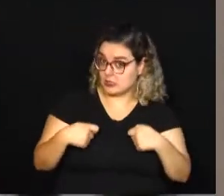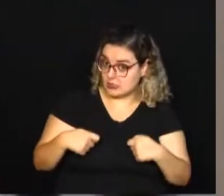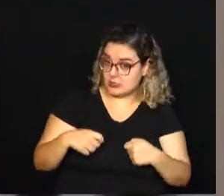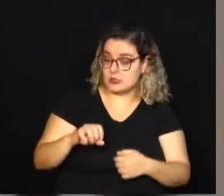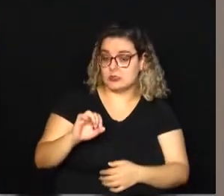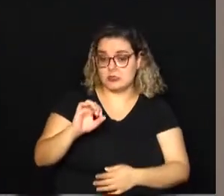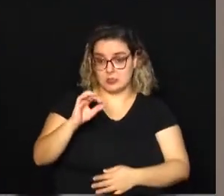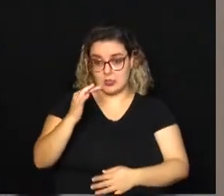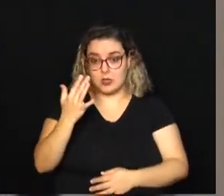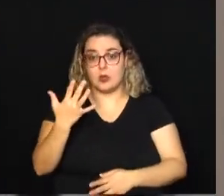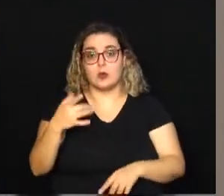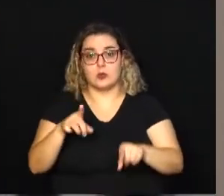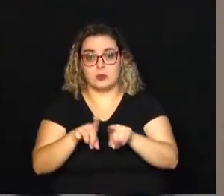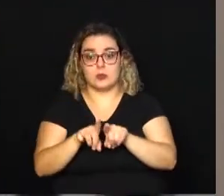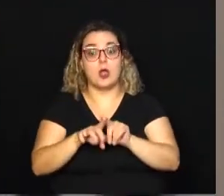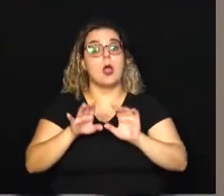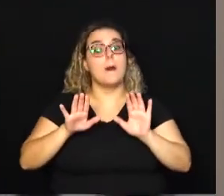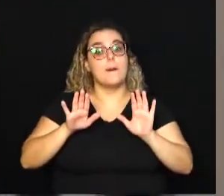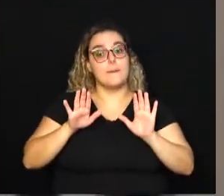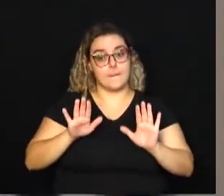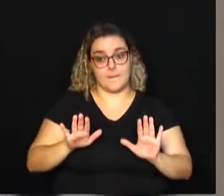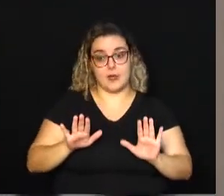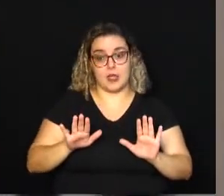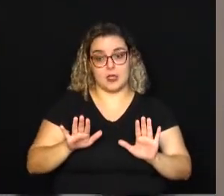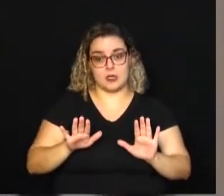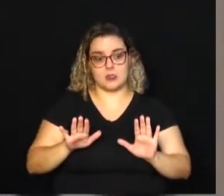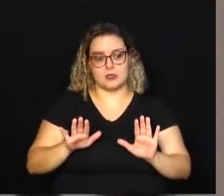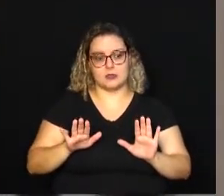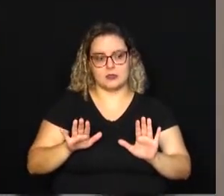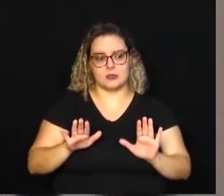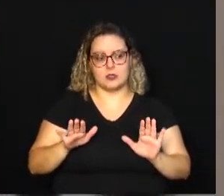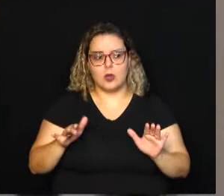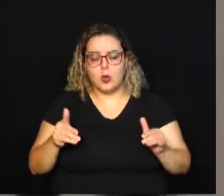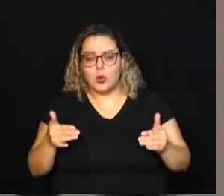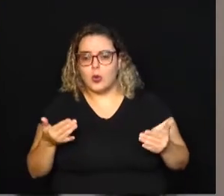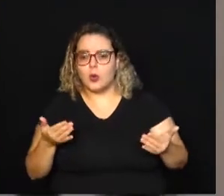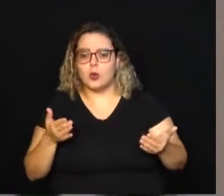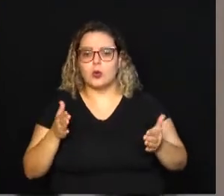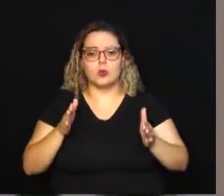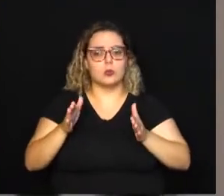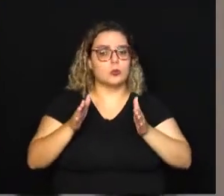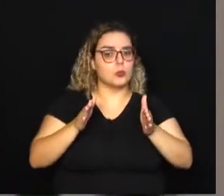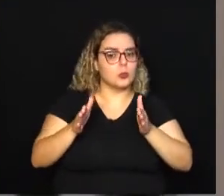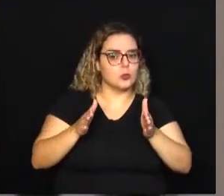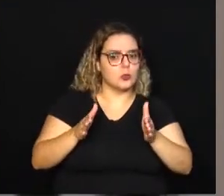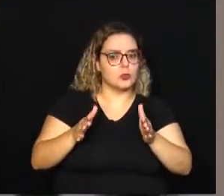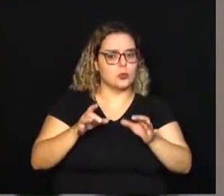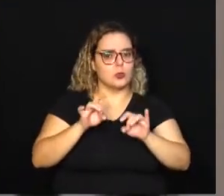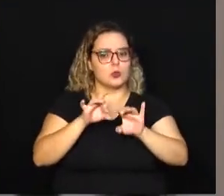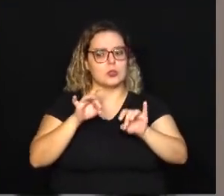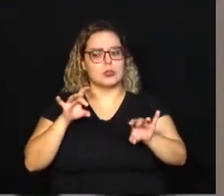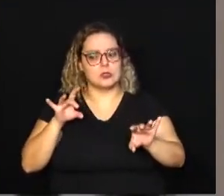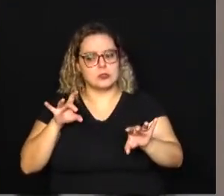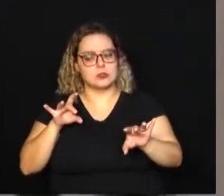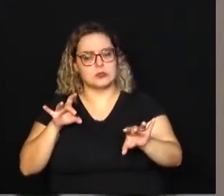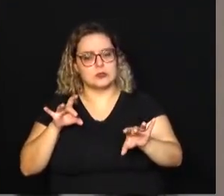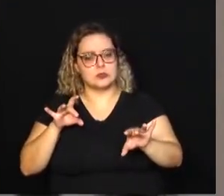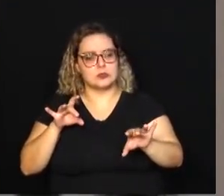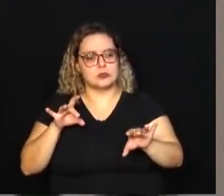acontecer também, mas em que medida, não é? O ensino remoto